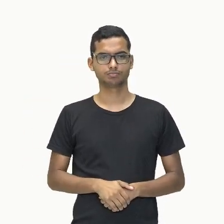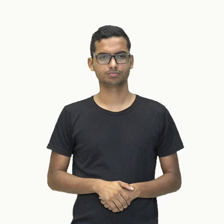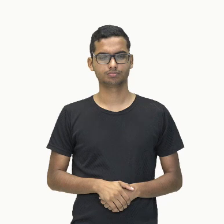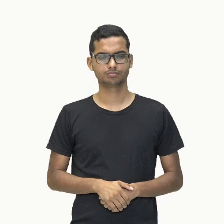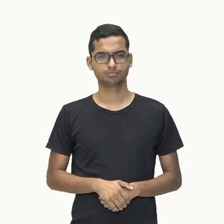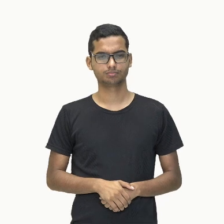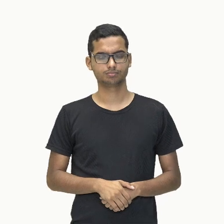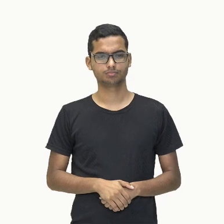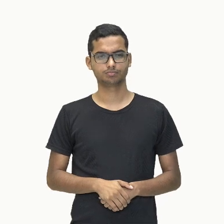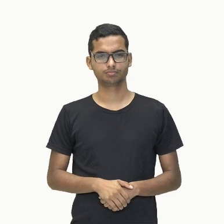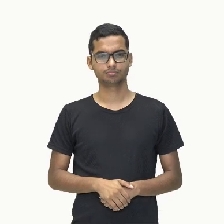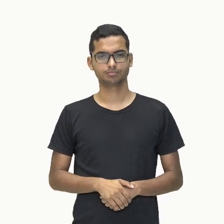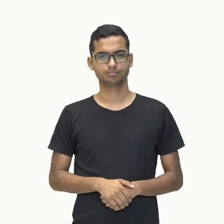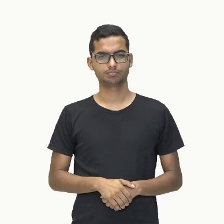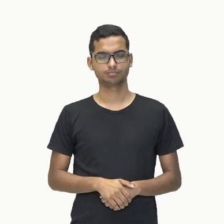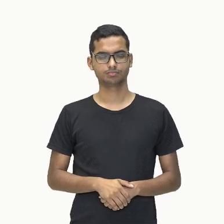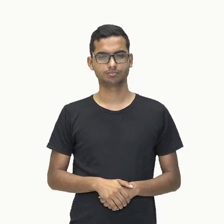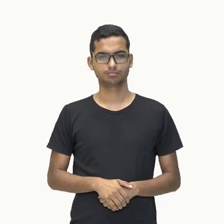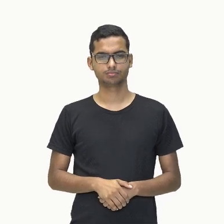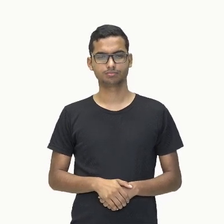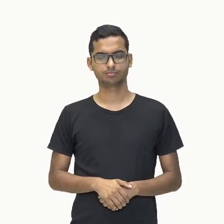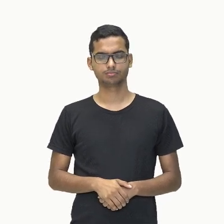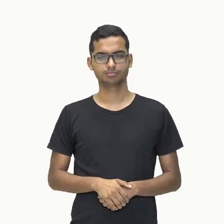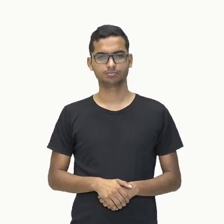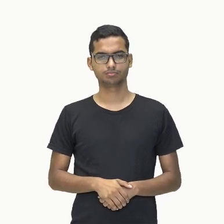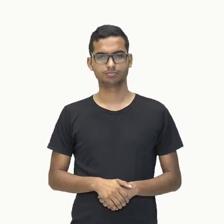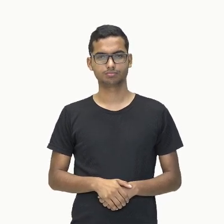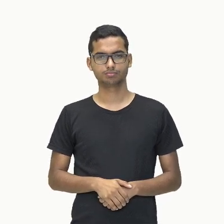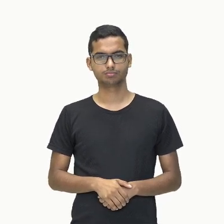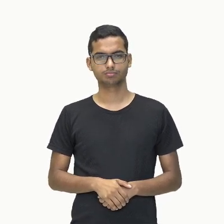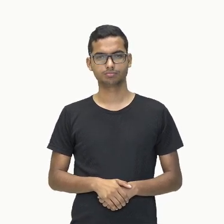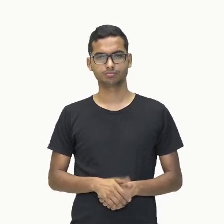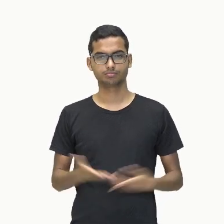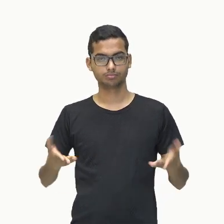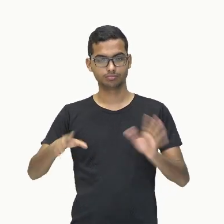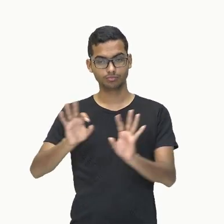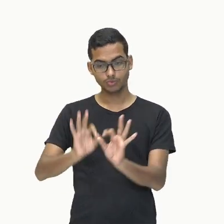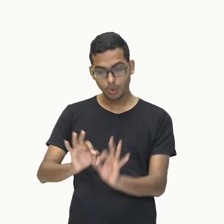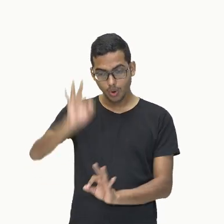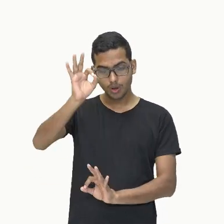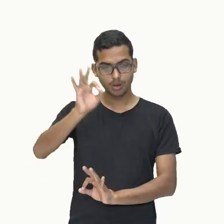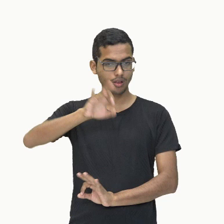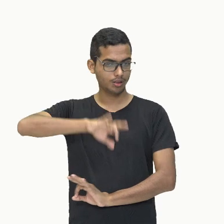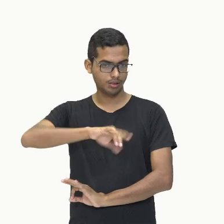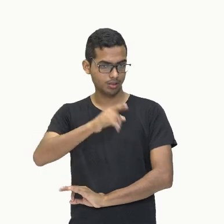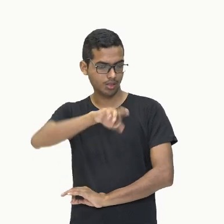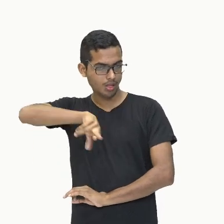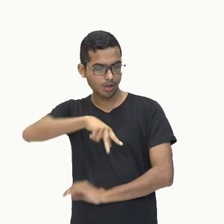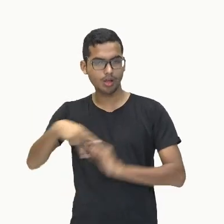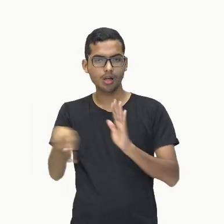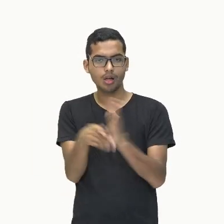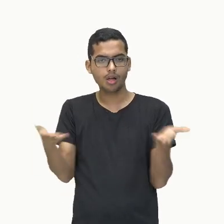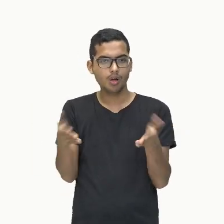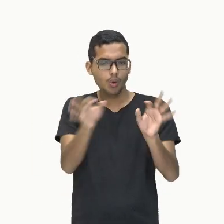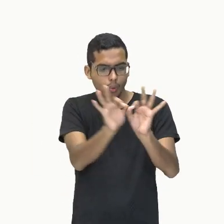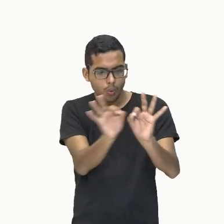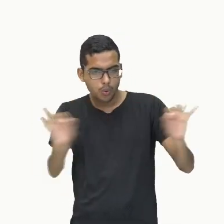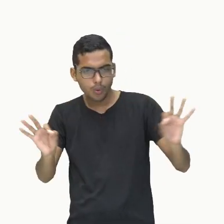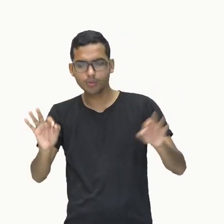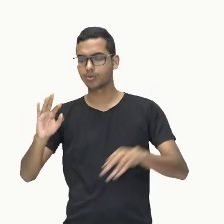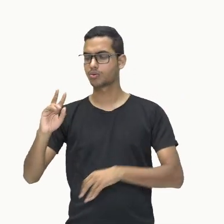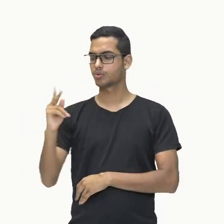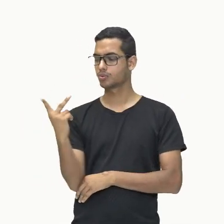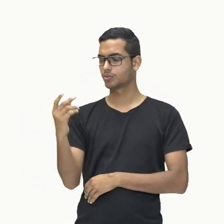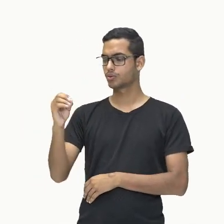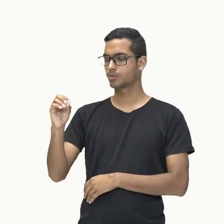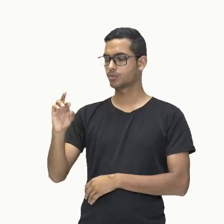D, ela não vai ser uma reta vertical, e sim uma reta horizontal paralela ao